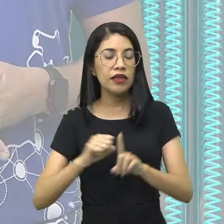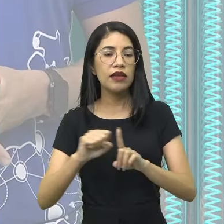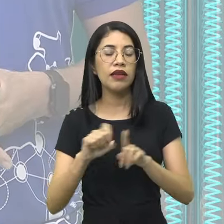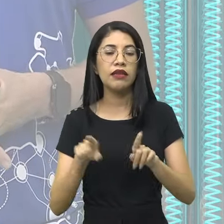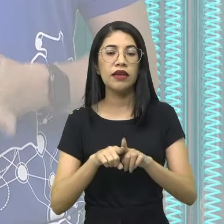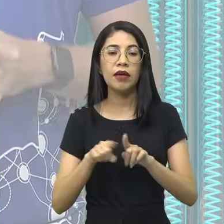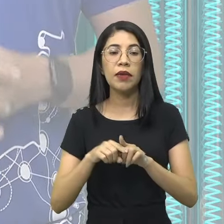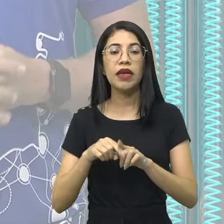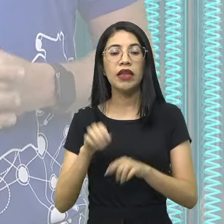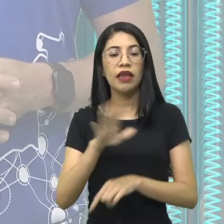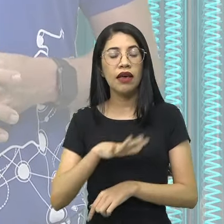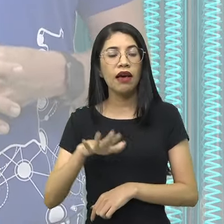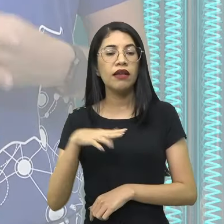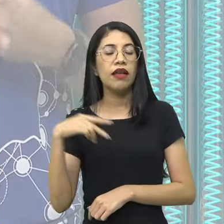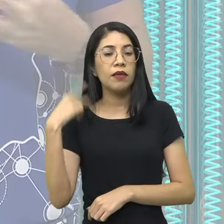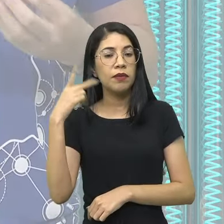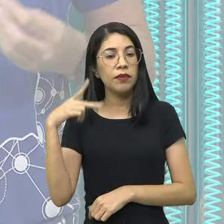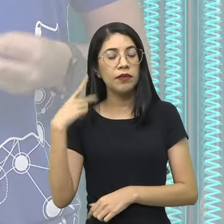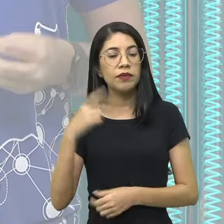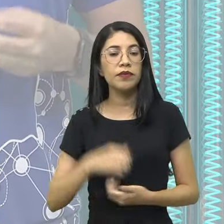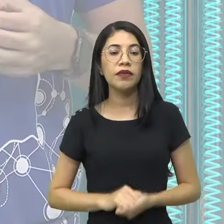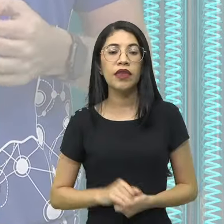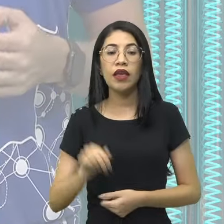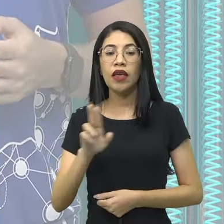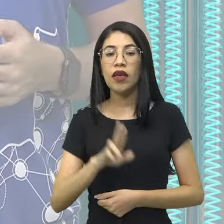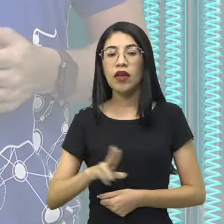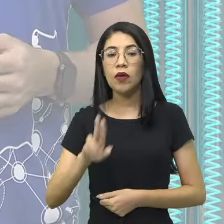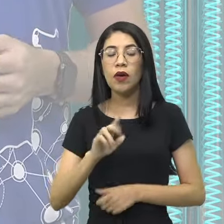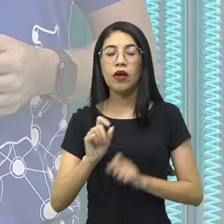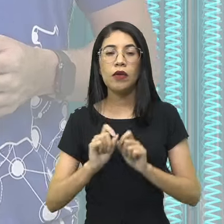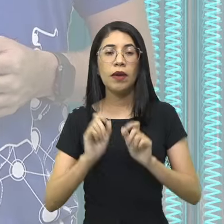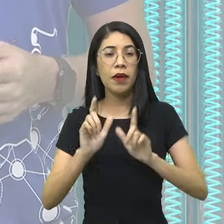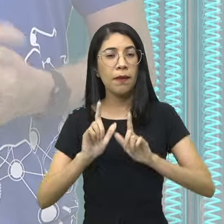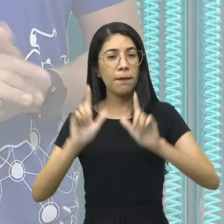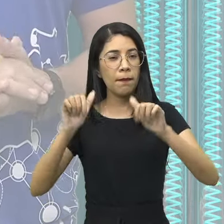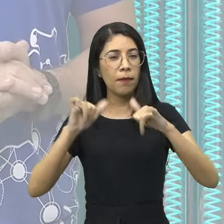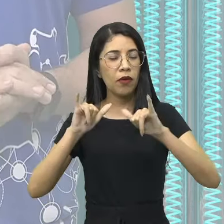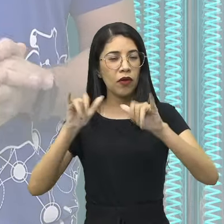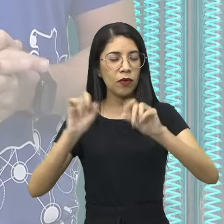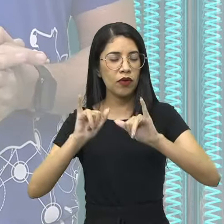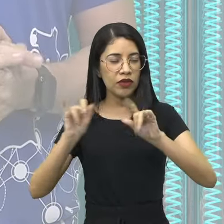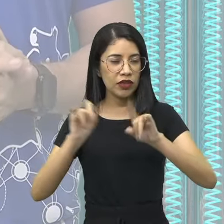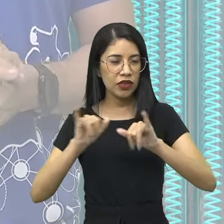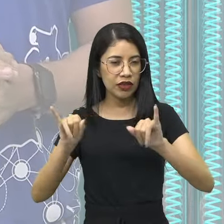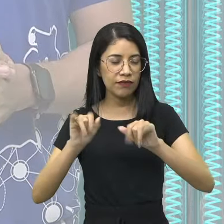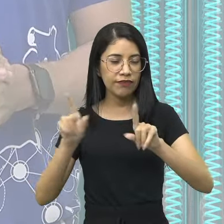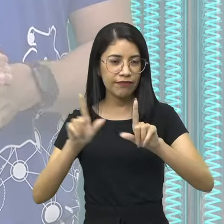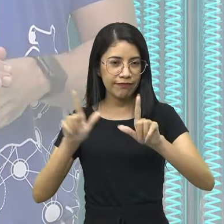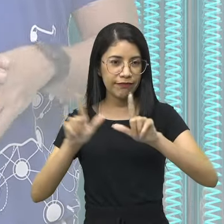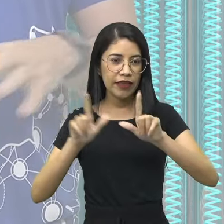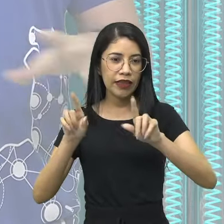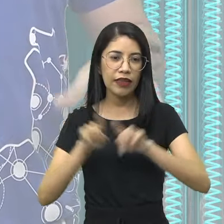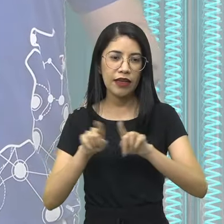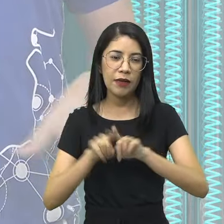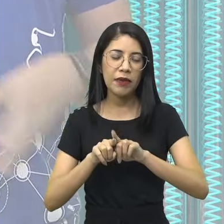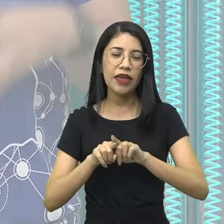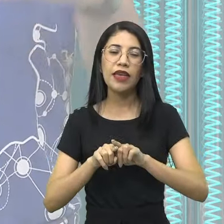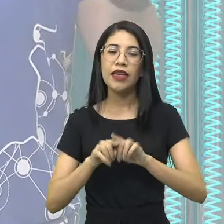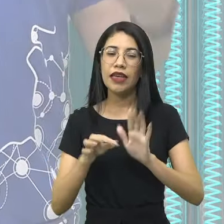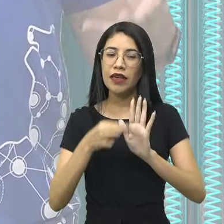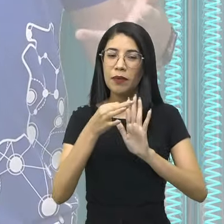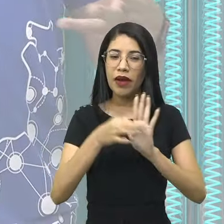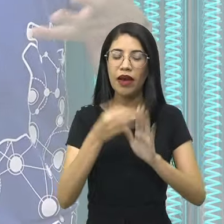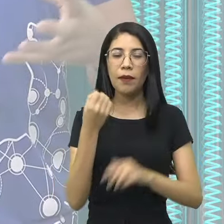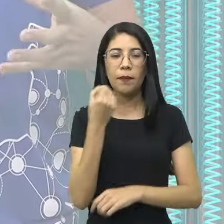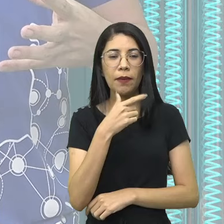claro, políticos. Ela é usada como um instrumento de protesto, crítica e, consequentemente, piada. Ou seja, ela faz